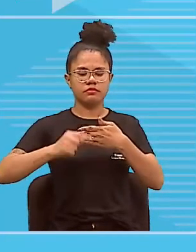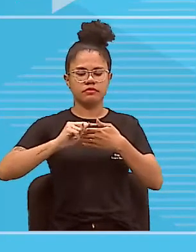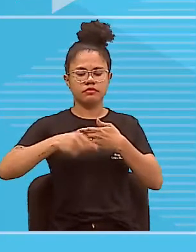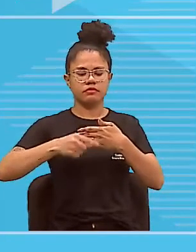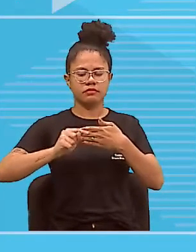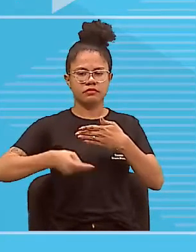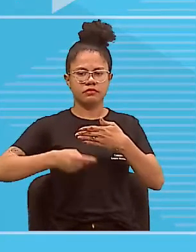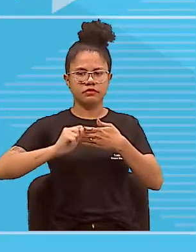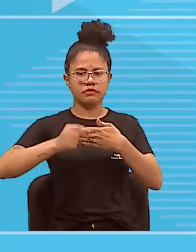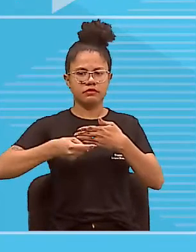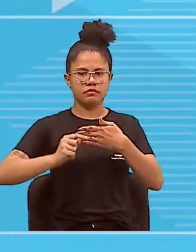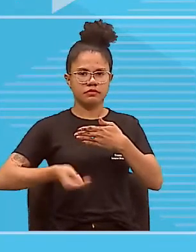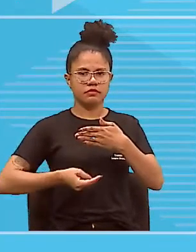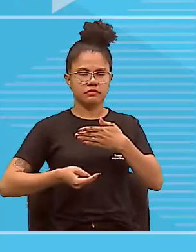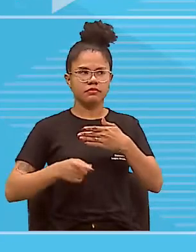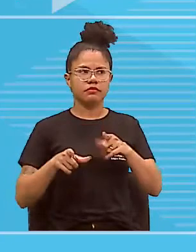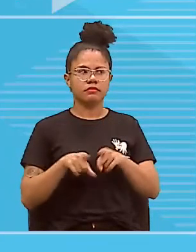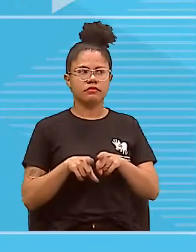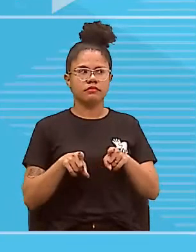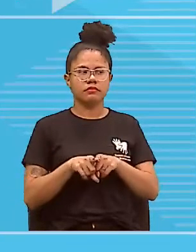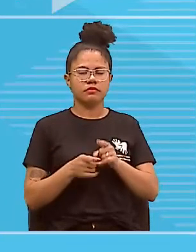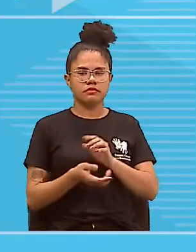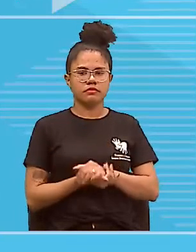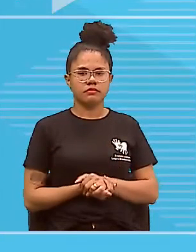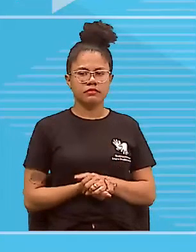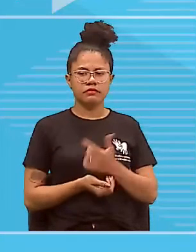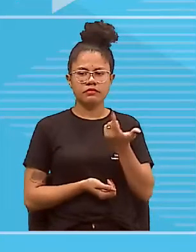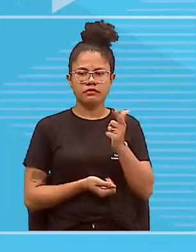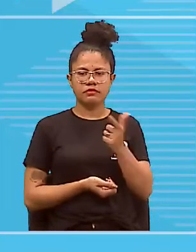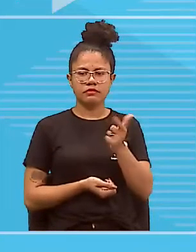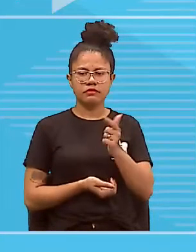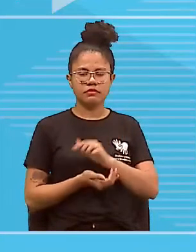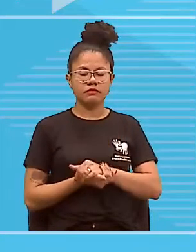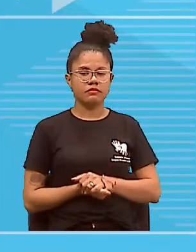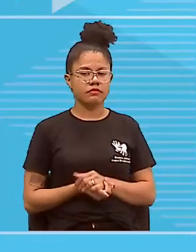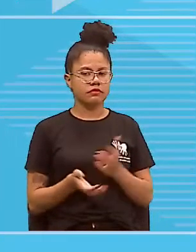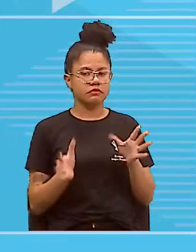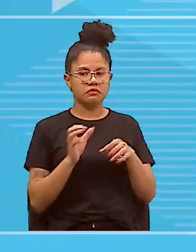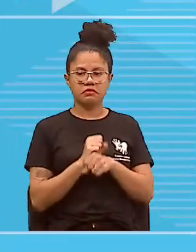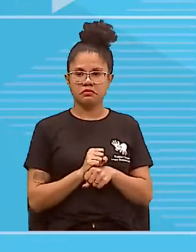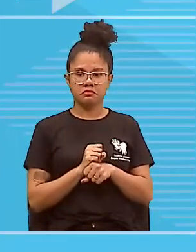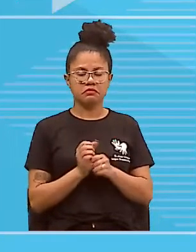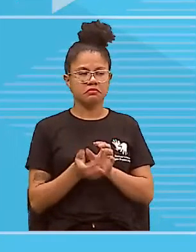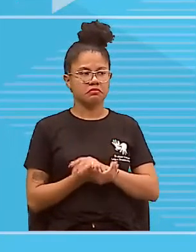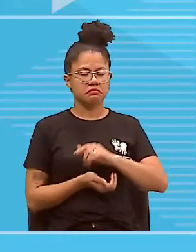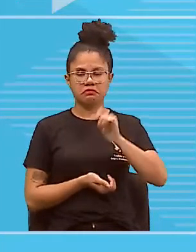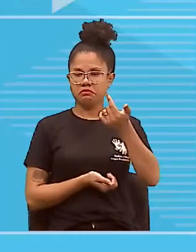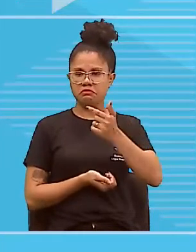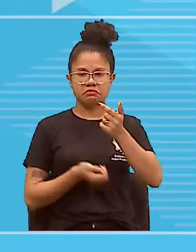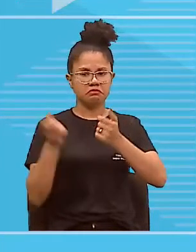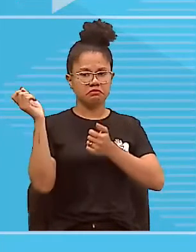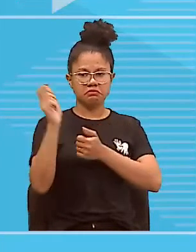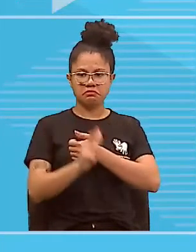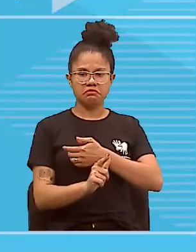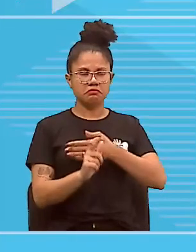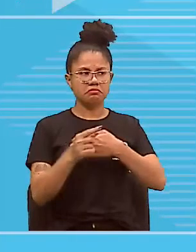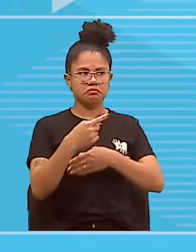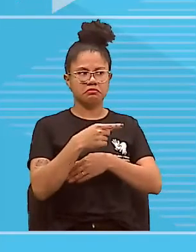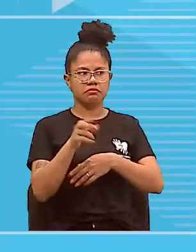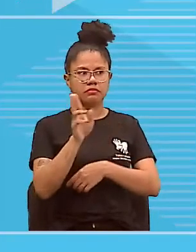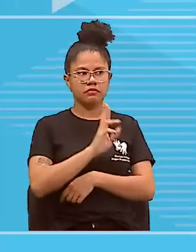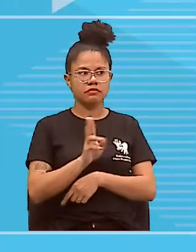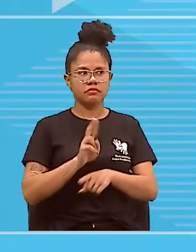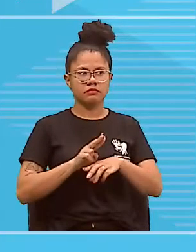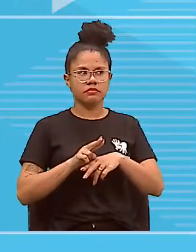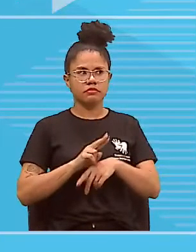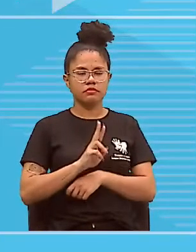luz e faixas que não se produzia luz que ele chamou de regiões